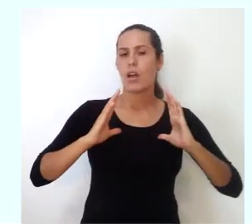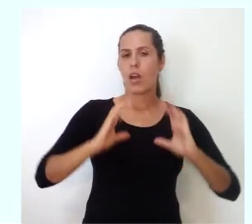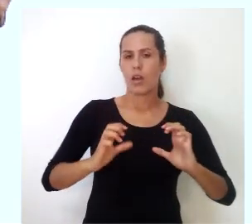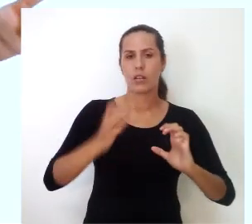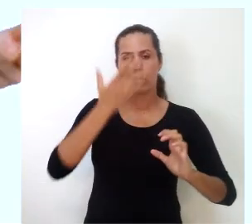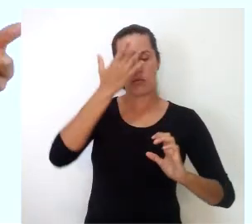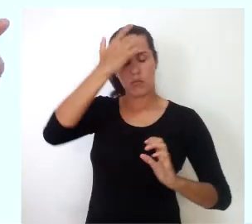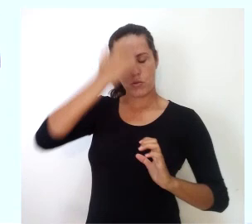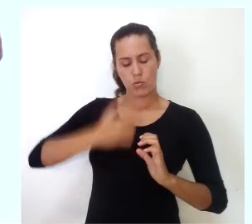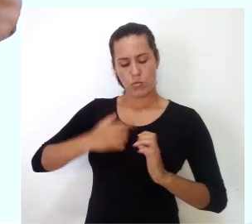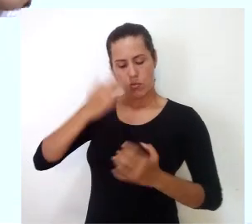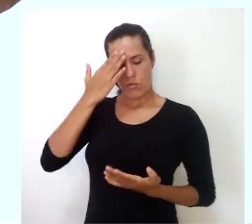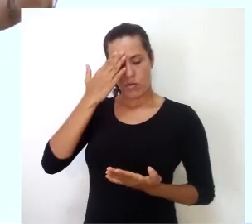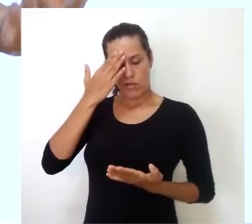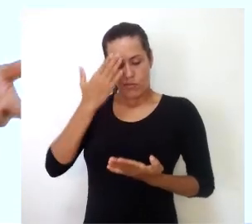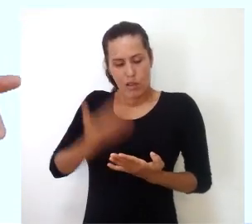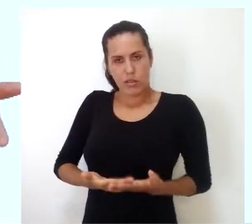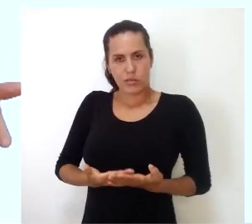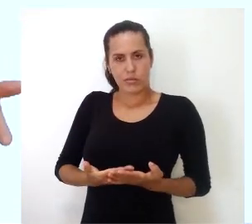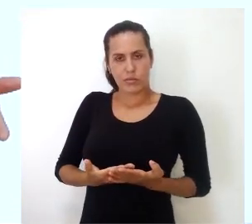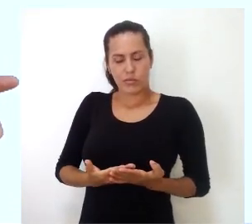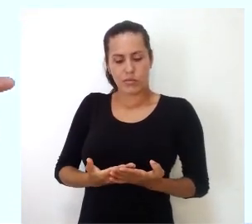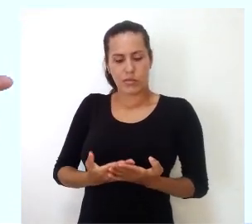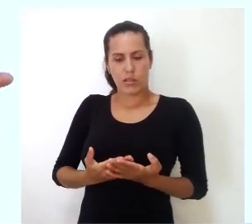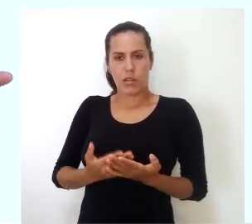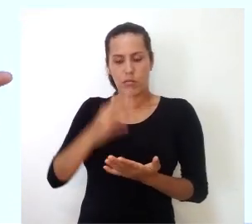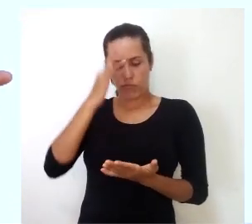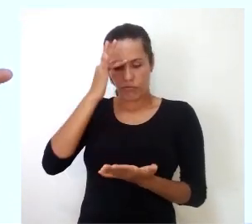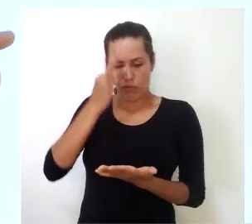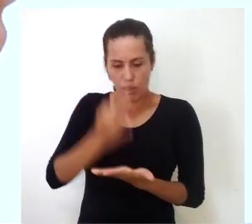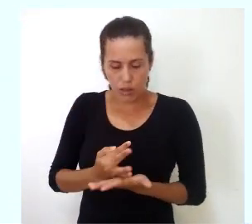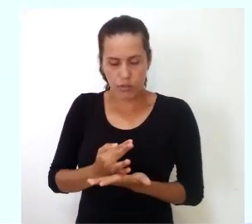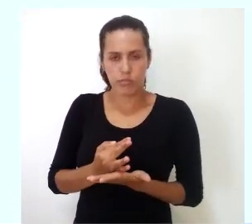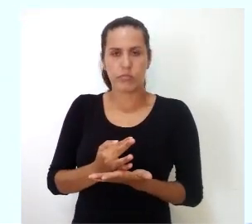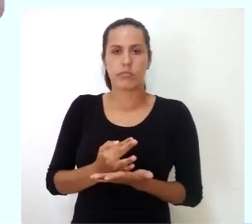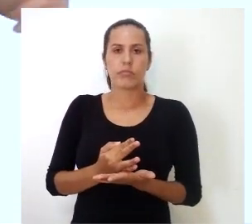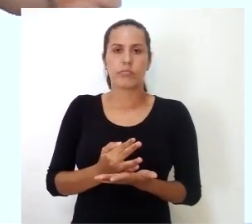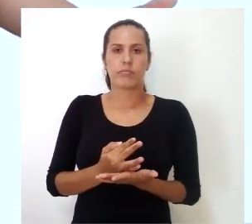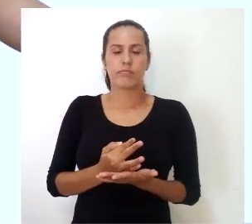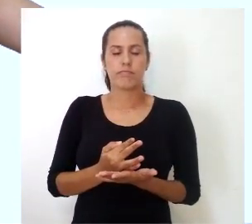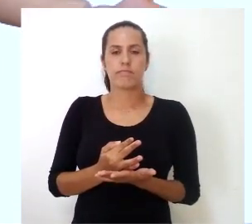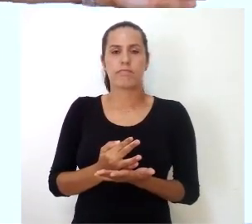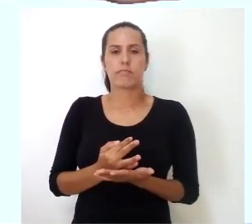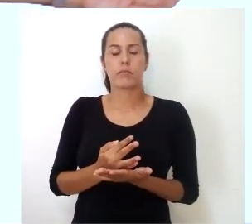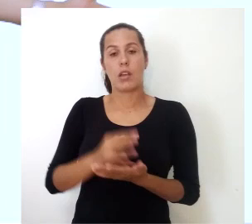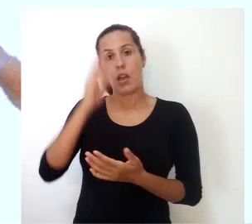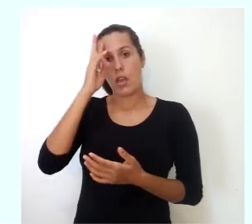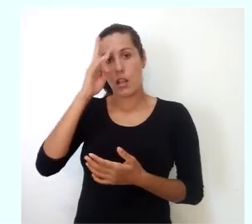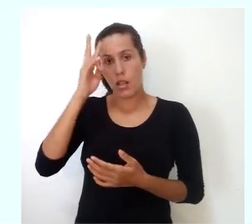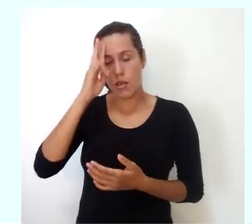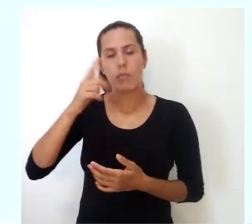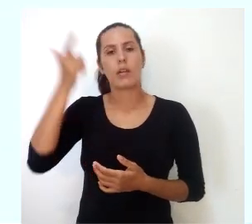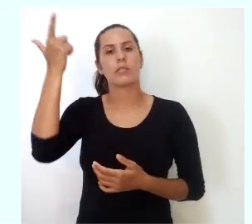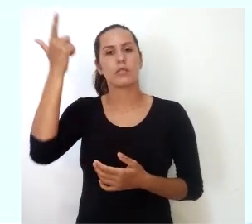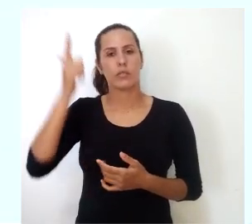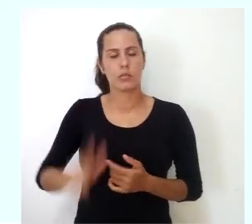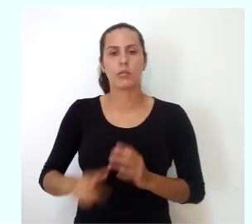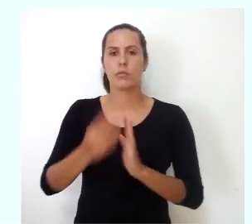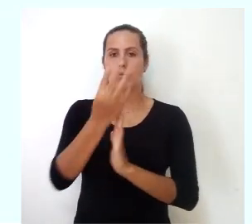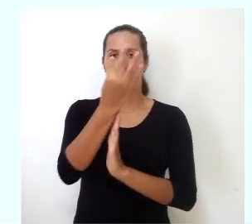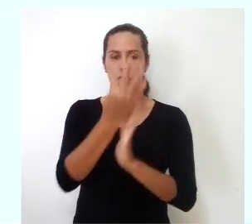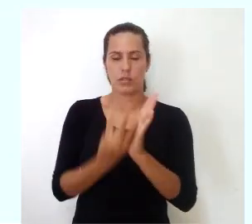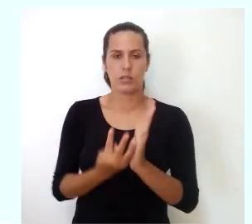aquele que acredita, aquele que professa a sua fé. E lembrar mais uma vez os textos sagrados